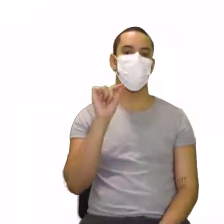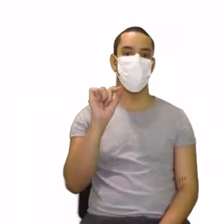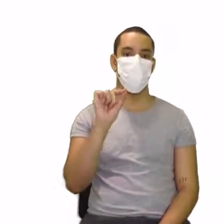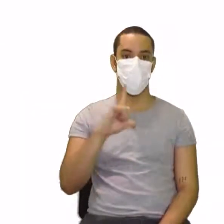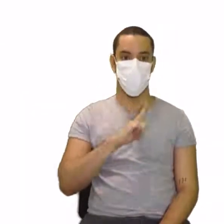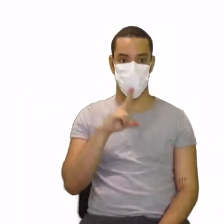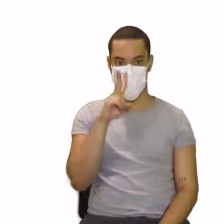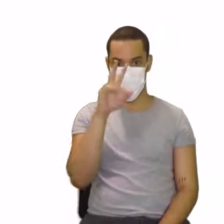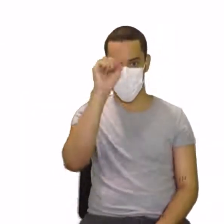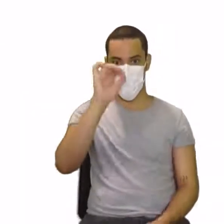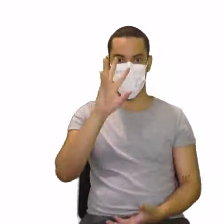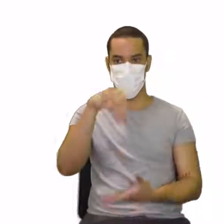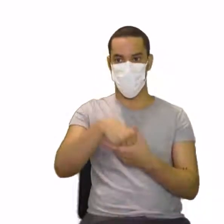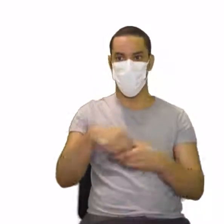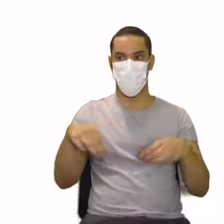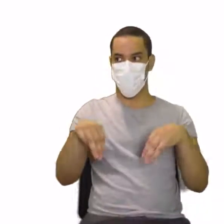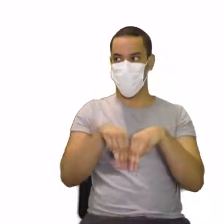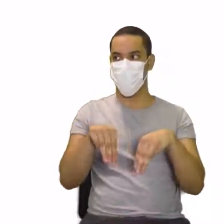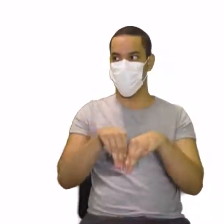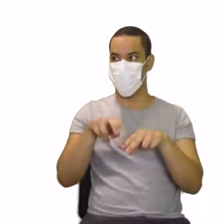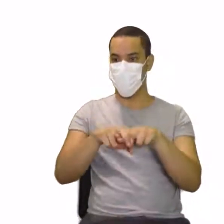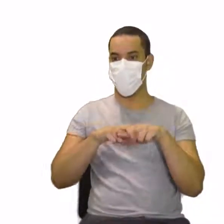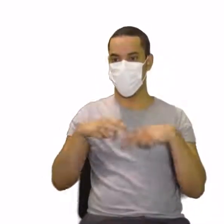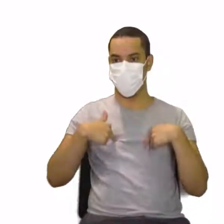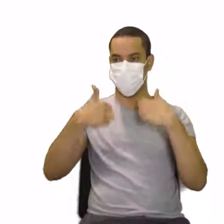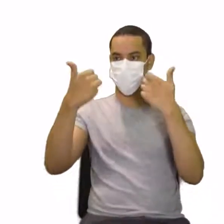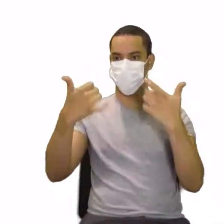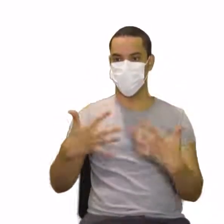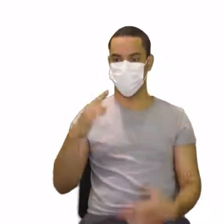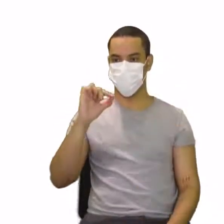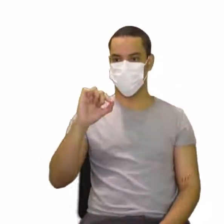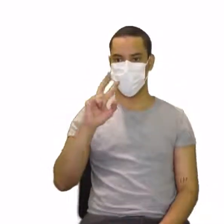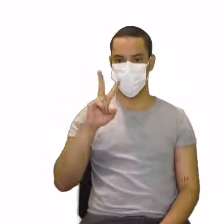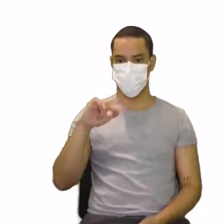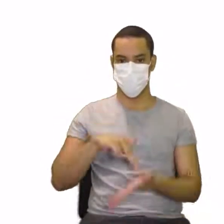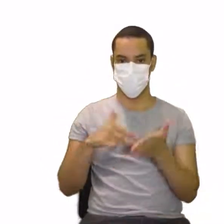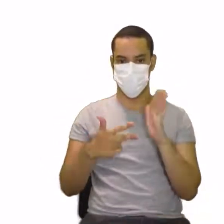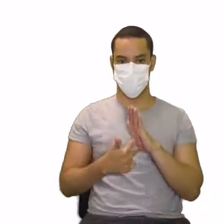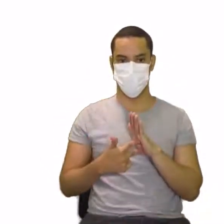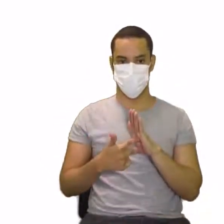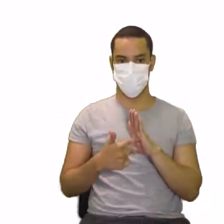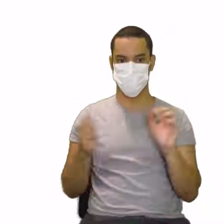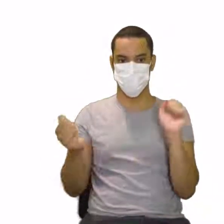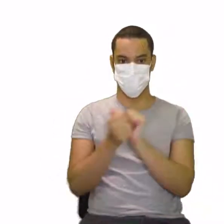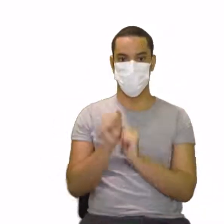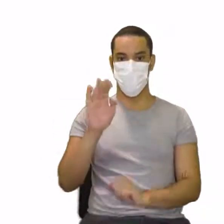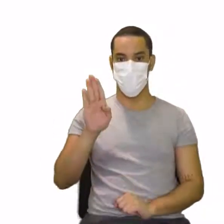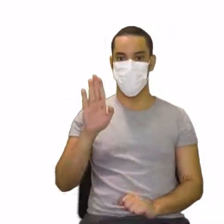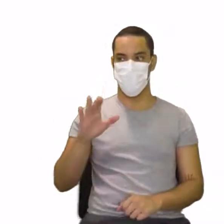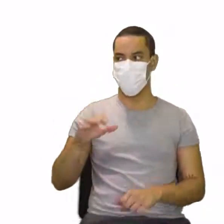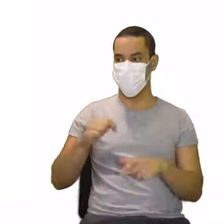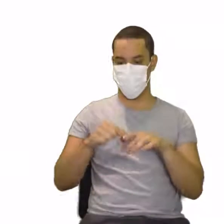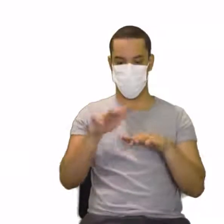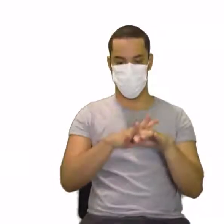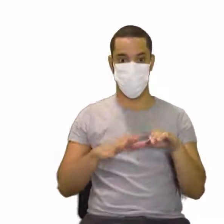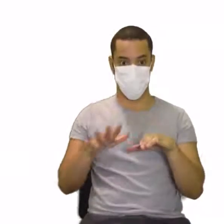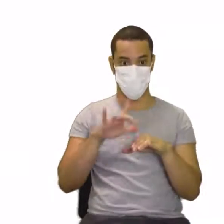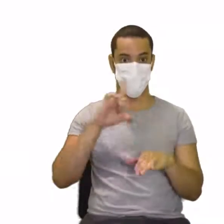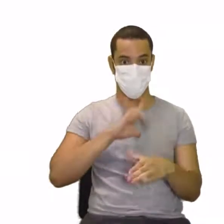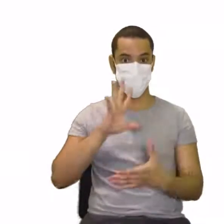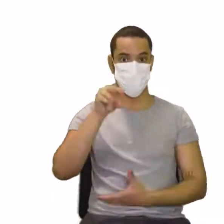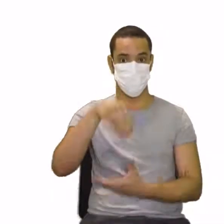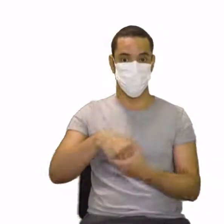a força magnética. E a gente fala aqui que quando V é perpendicular ao campo, a carga executa